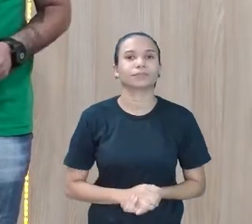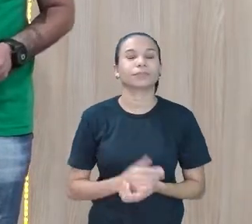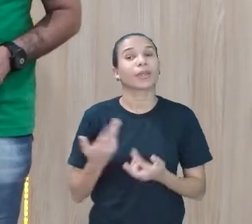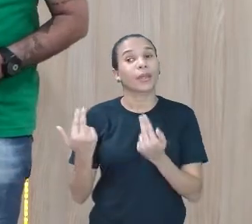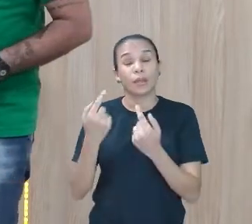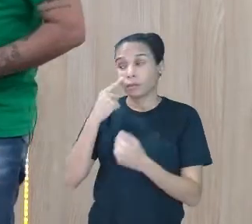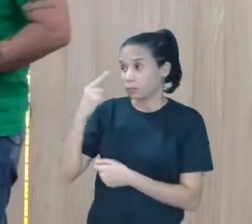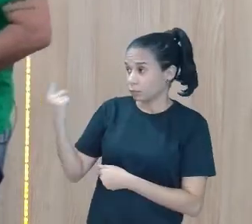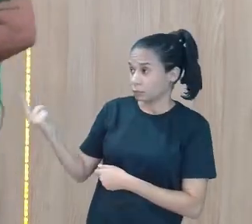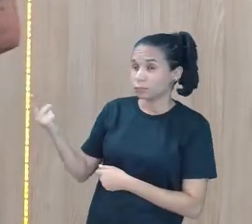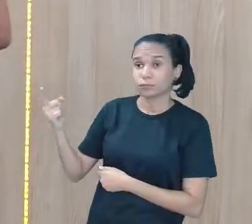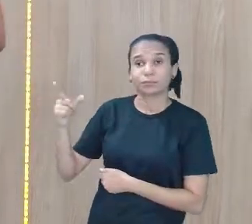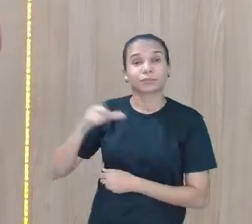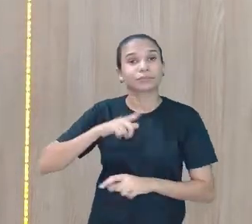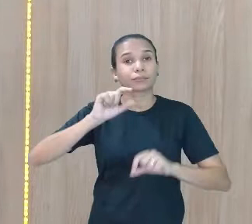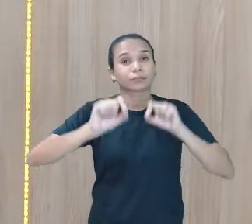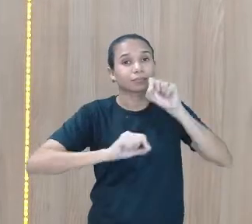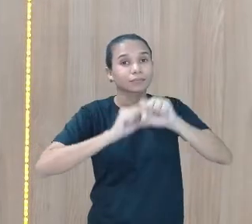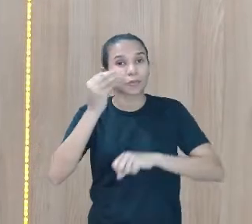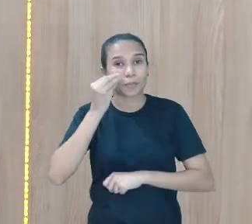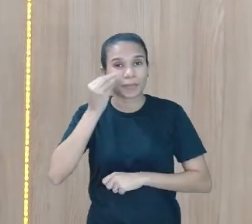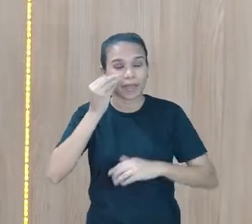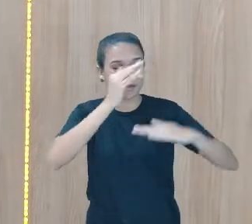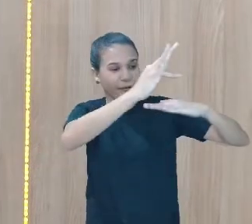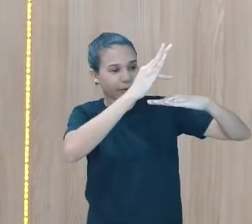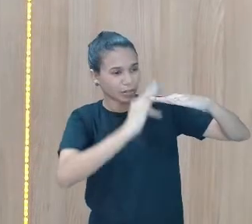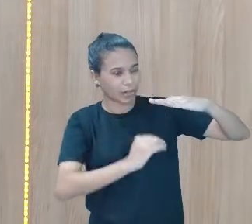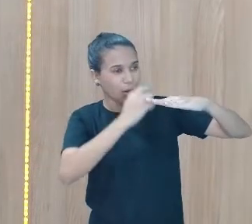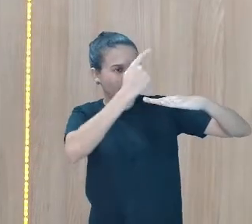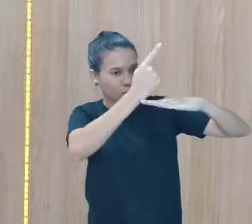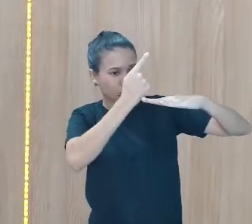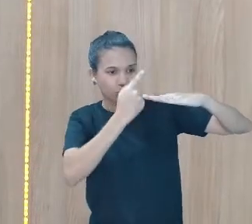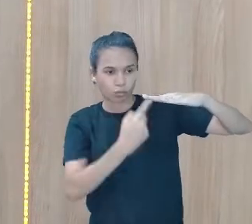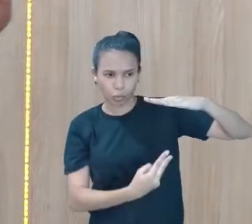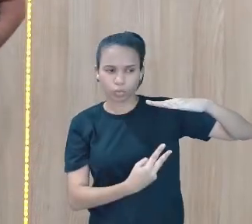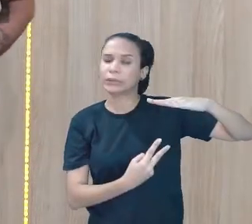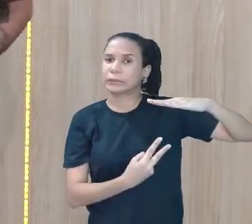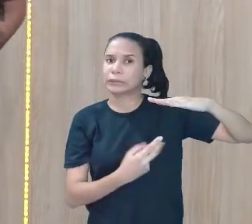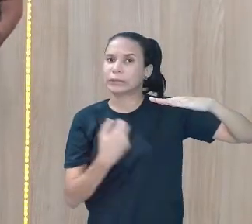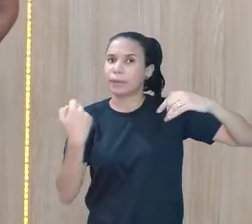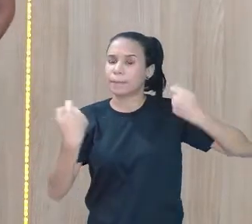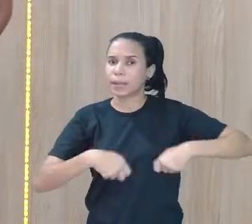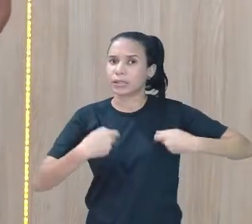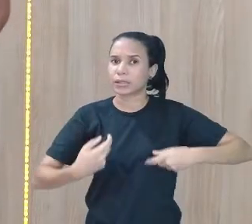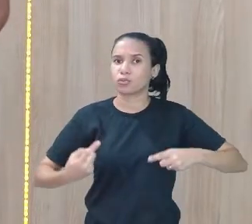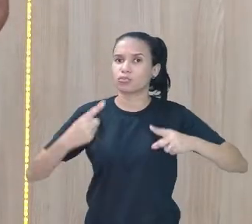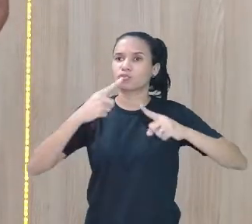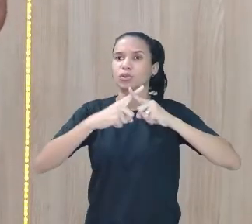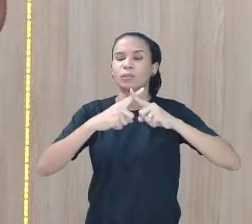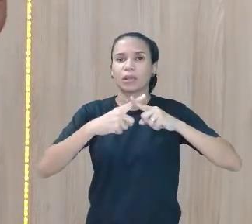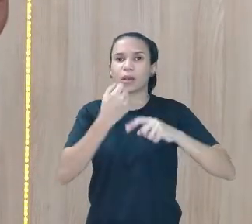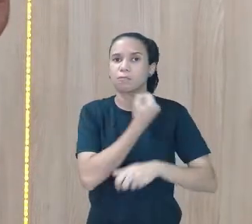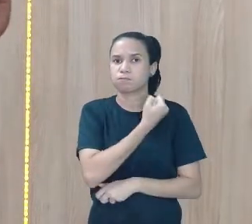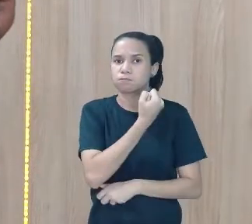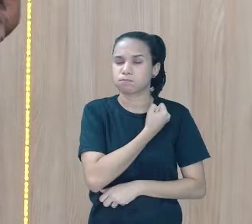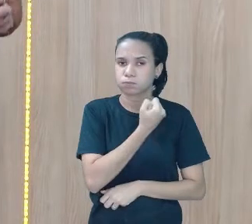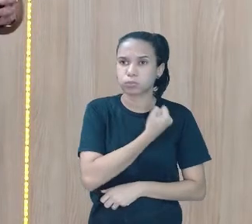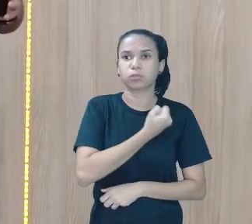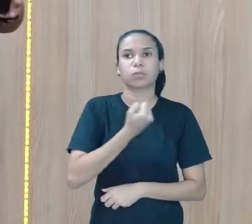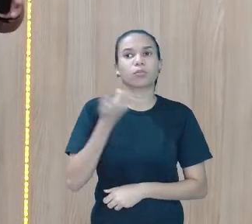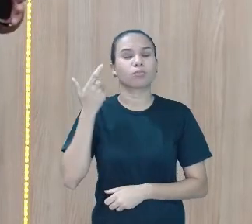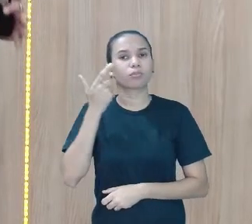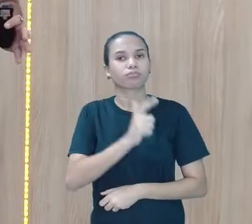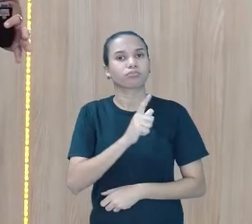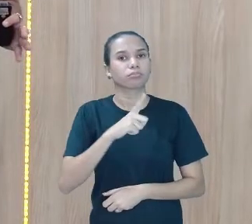10. Nesse caso aqui, observe que a fração 1 sobre 2, eu vou ter que multiplicar o 2 por algum número para